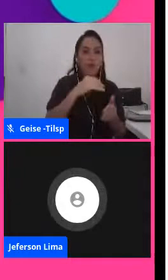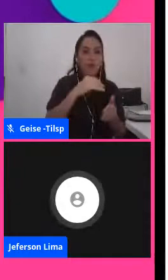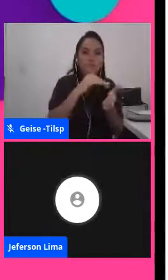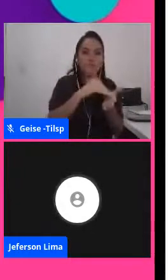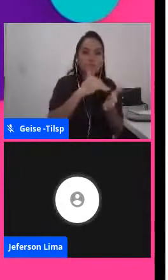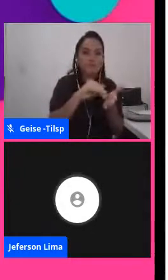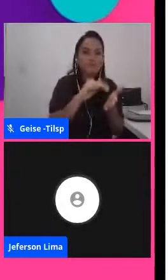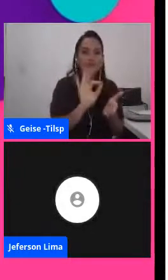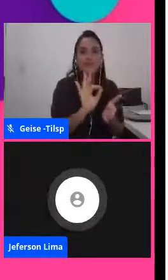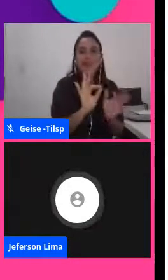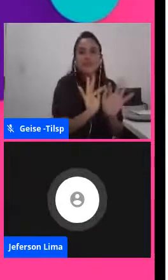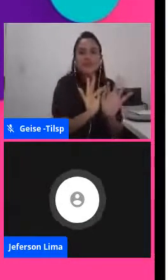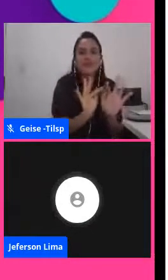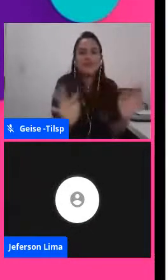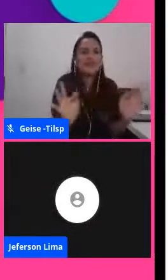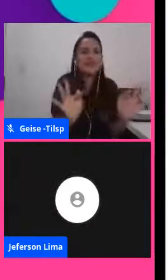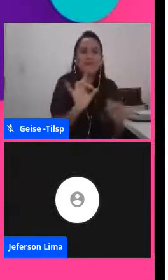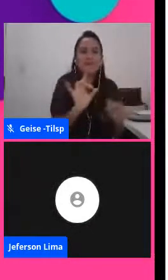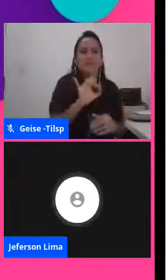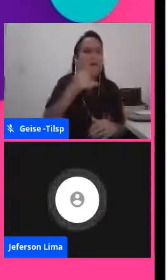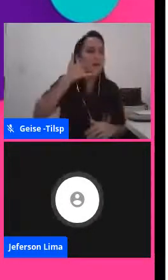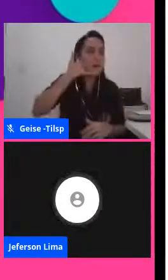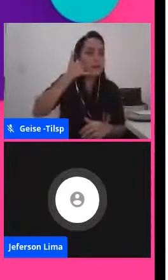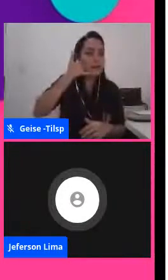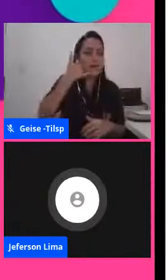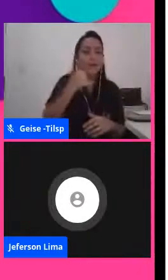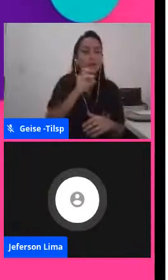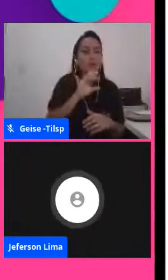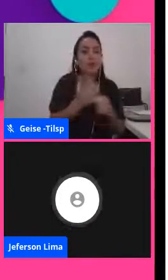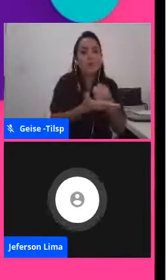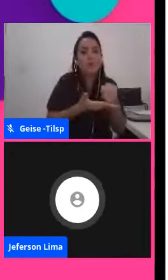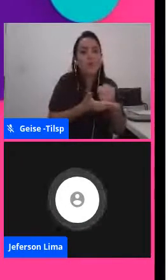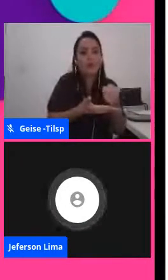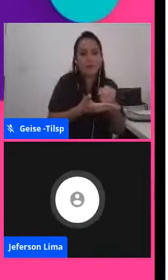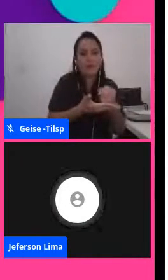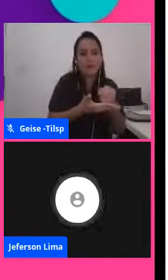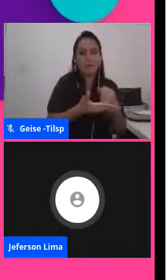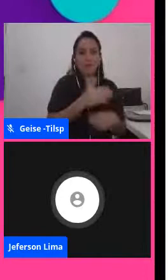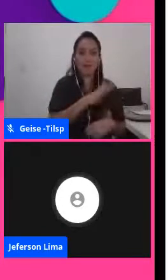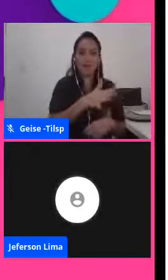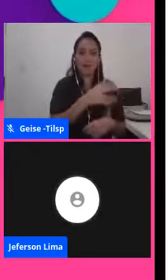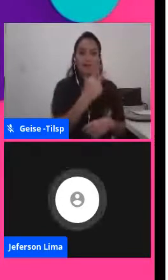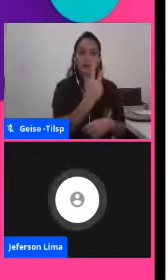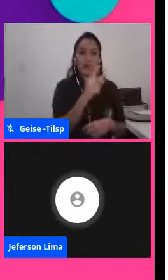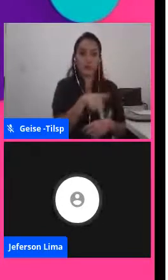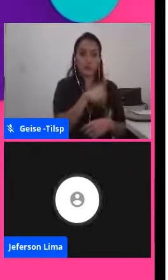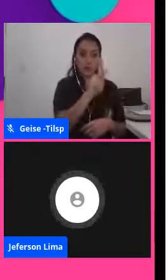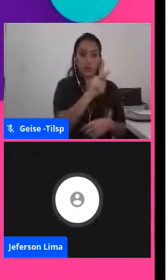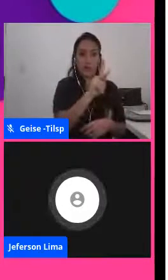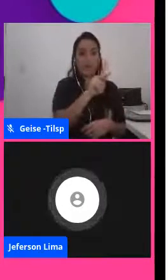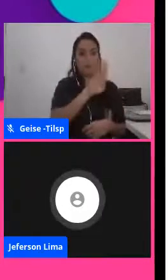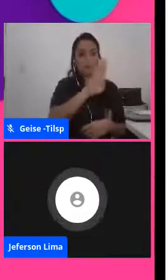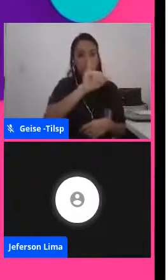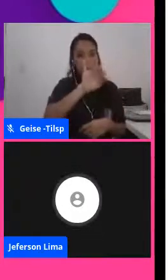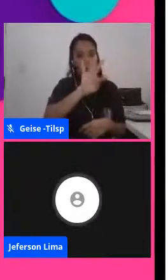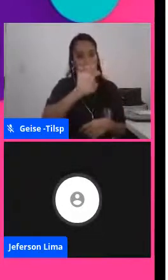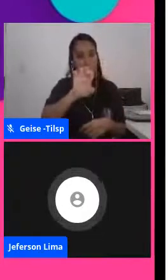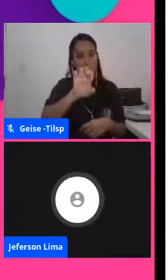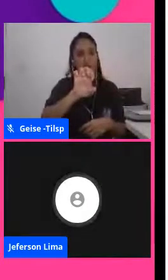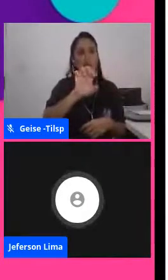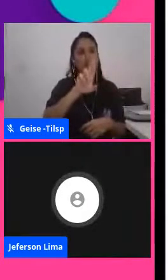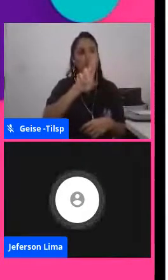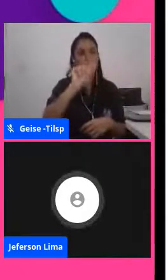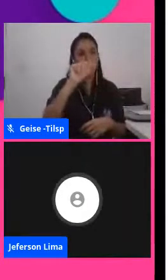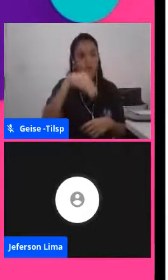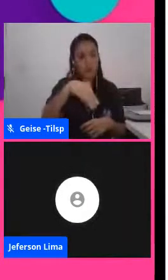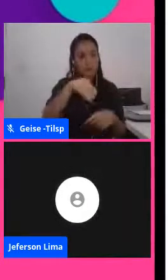manda e faz ligação. Tranquilo? Ele vai ter por volta seus 2 KB de RAM, né? E seus 1 KB de EEPROM. EEPROM,